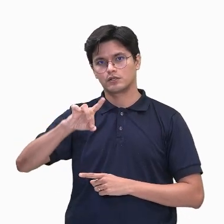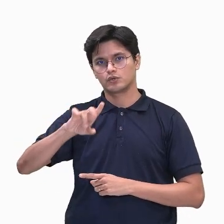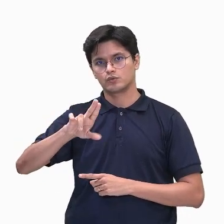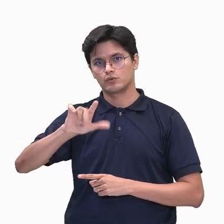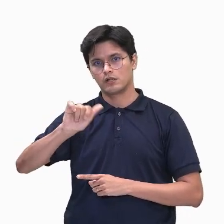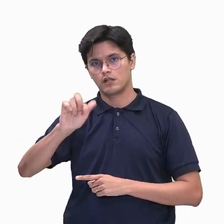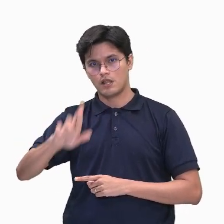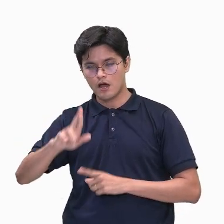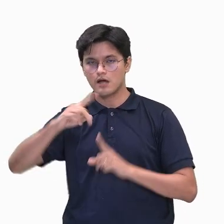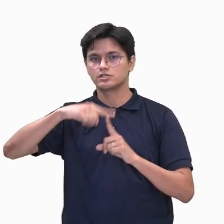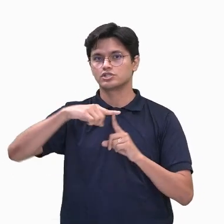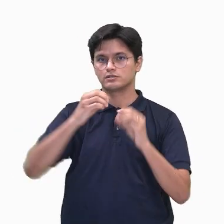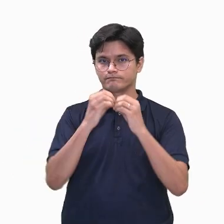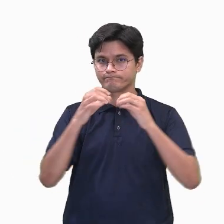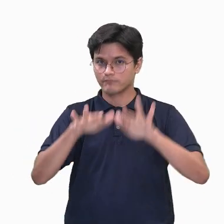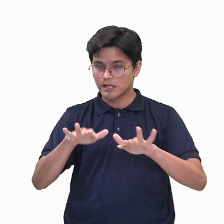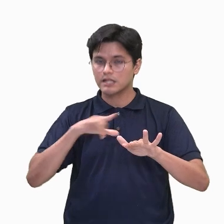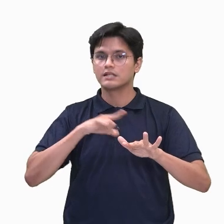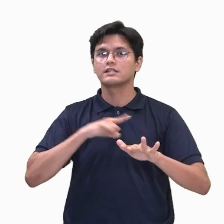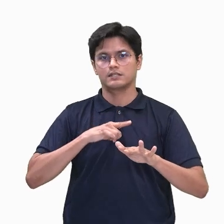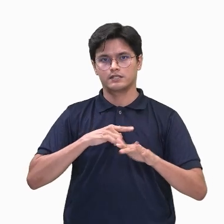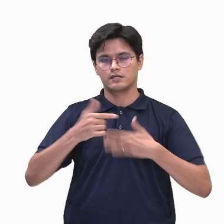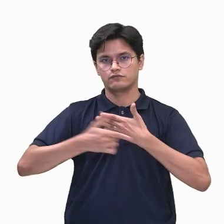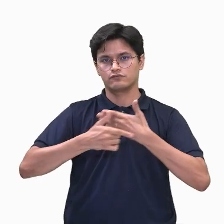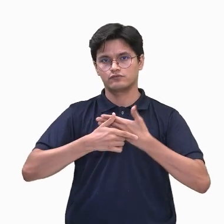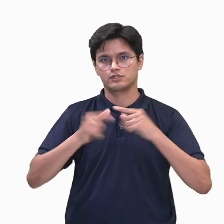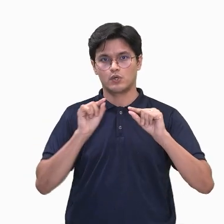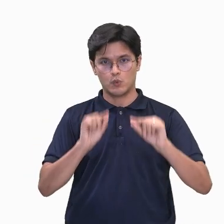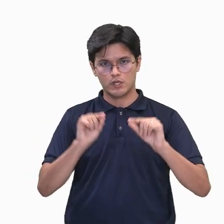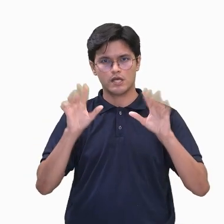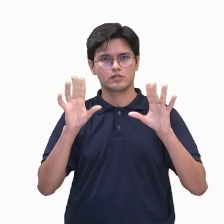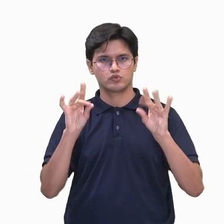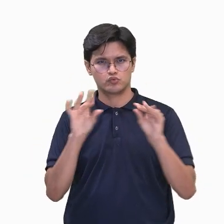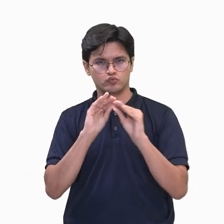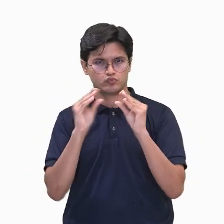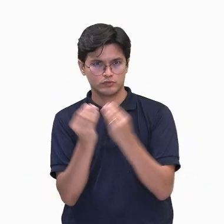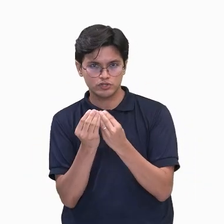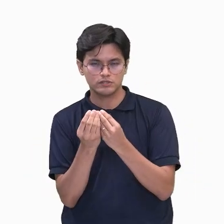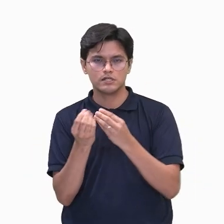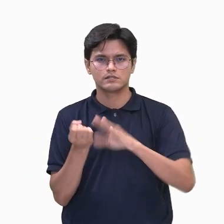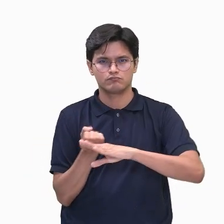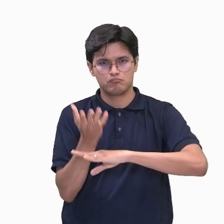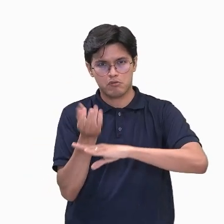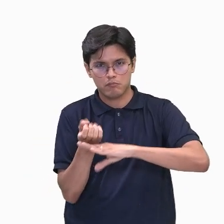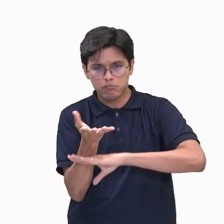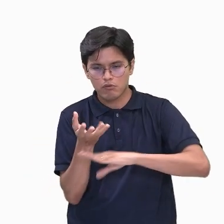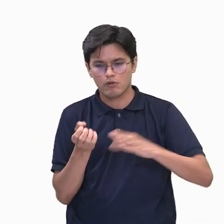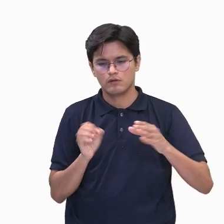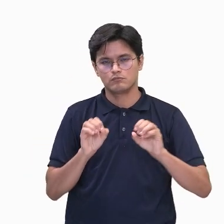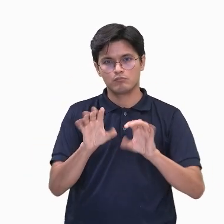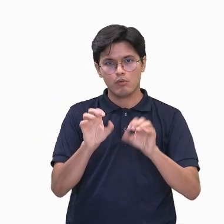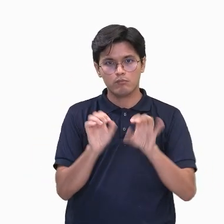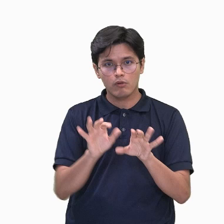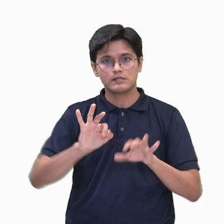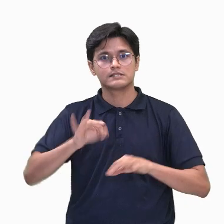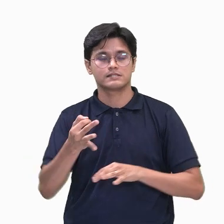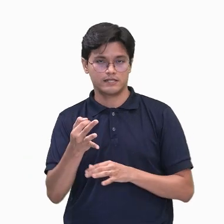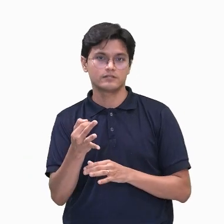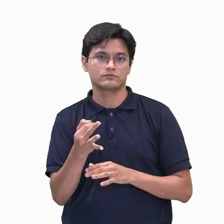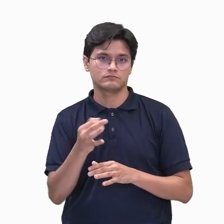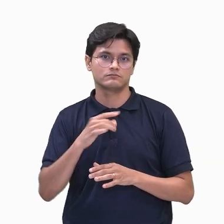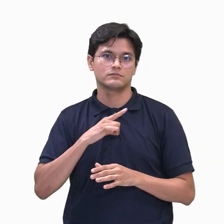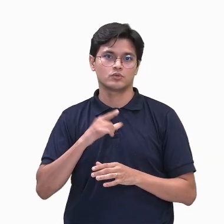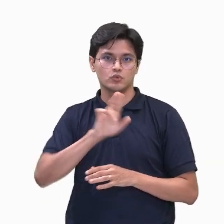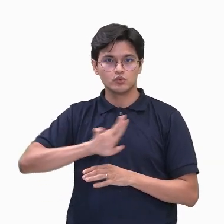função de secretar, né? De secretar substâncias, formando ali o que nós conhecemos como glândulas. Então